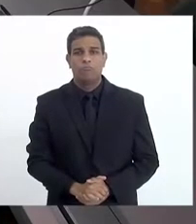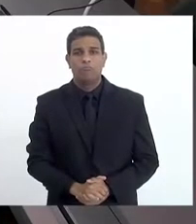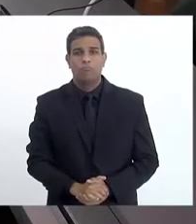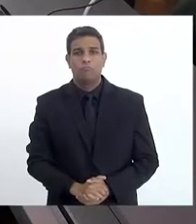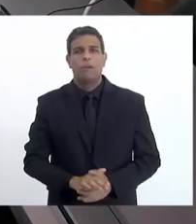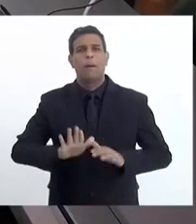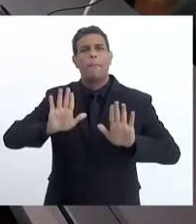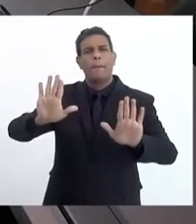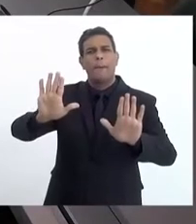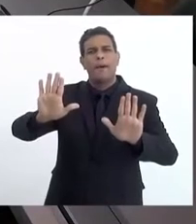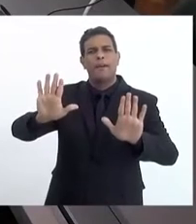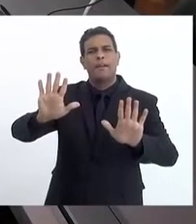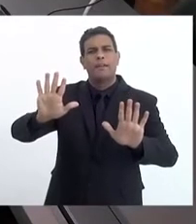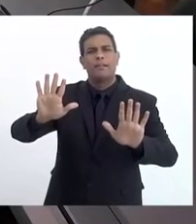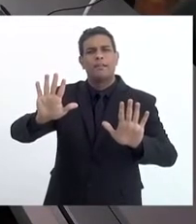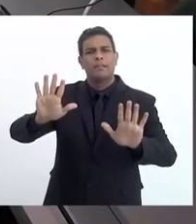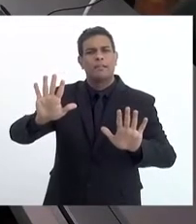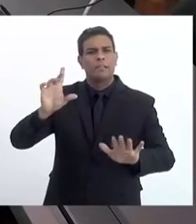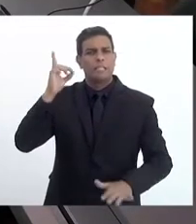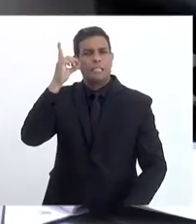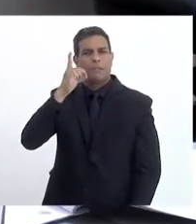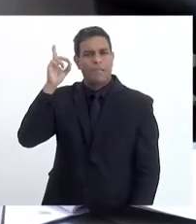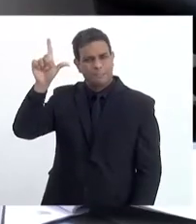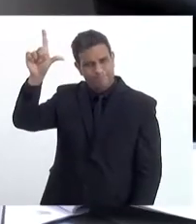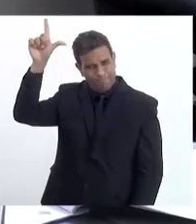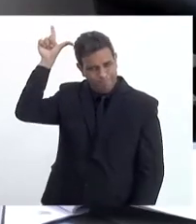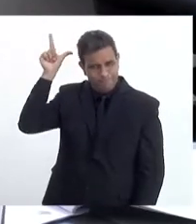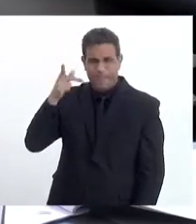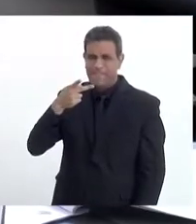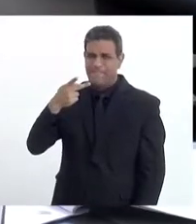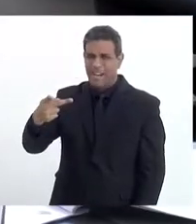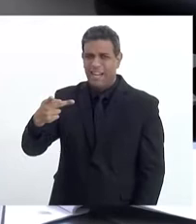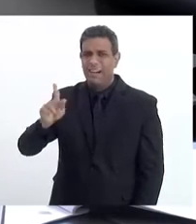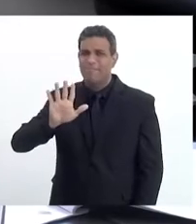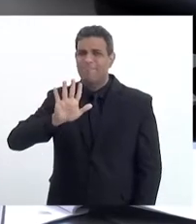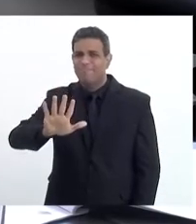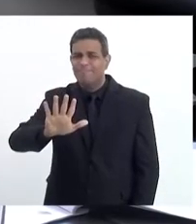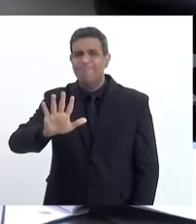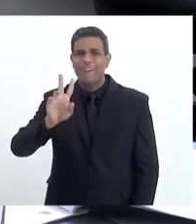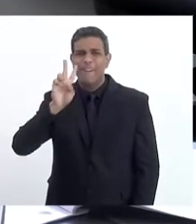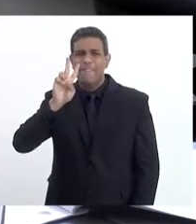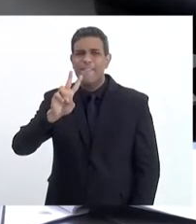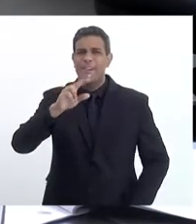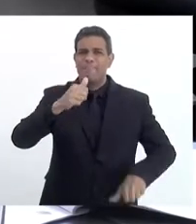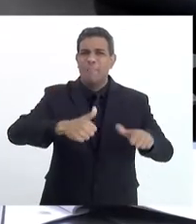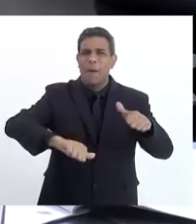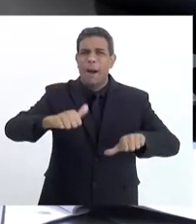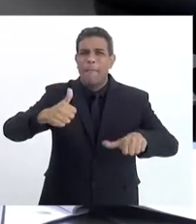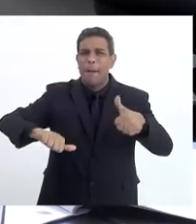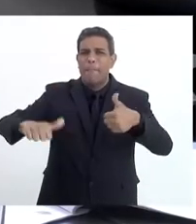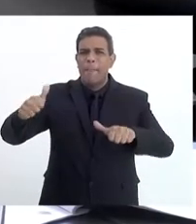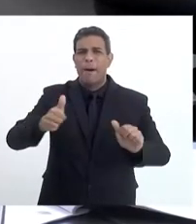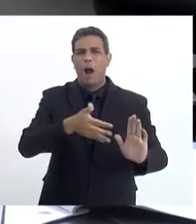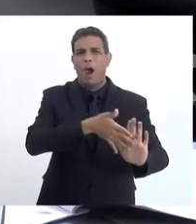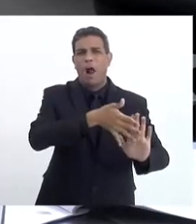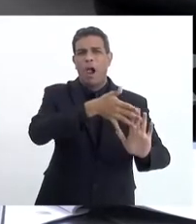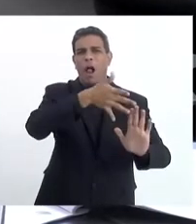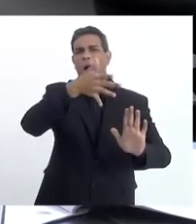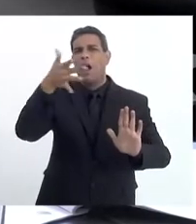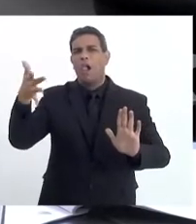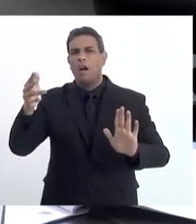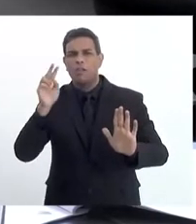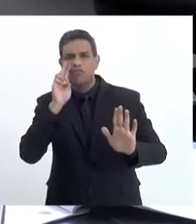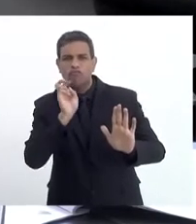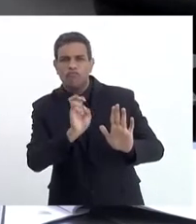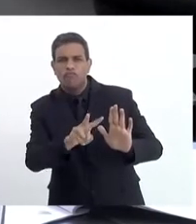2018. Senhor presidente. Deputado Luiz Paulo. Eu só queria, vista por uma sessãozinha, para ver se